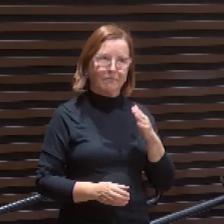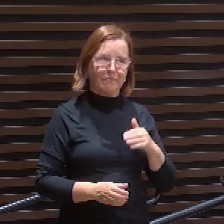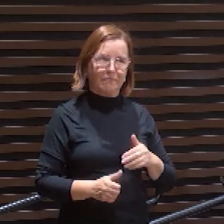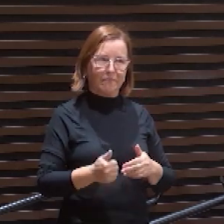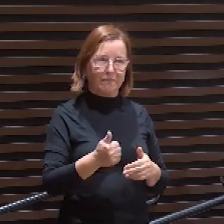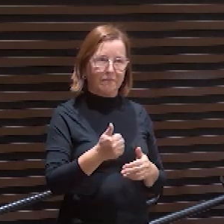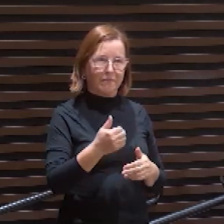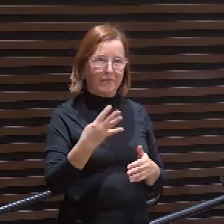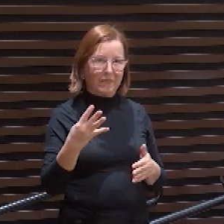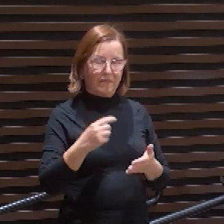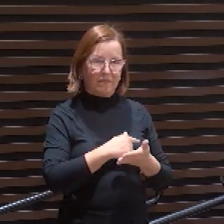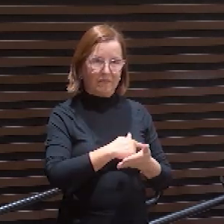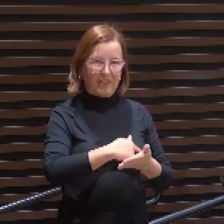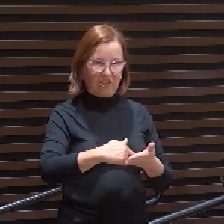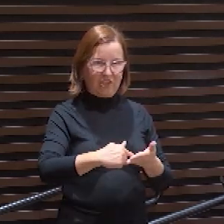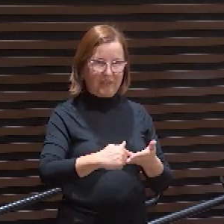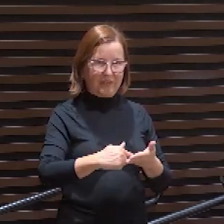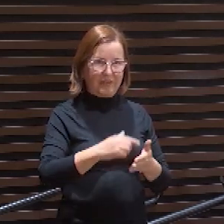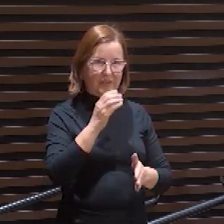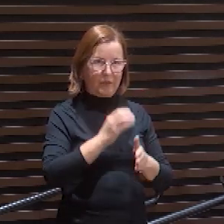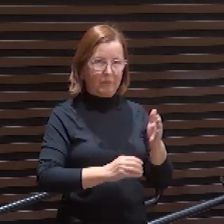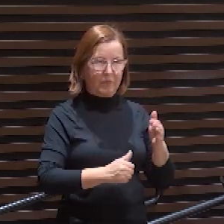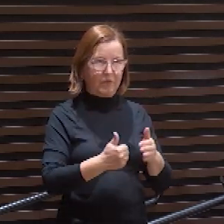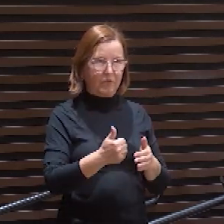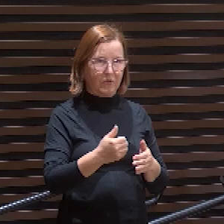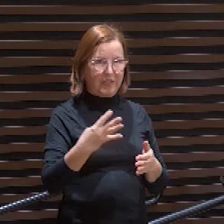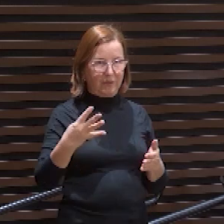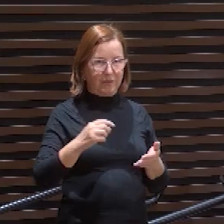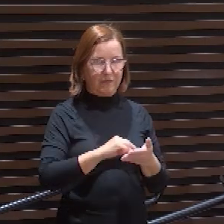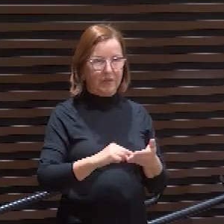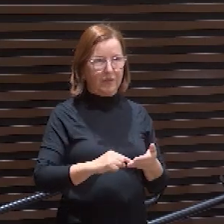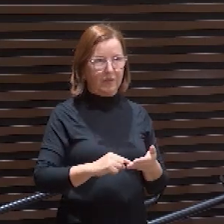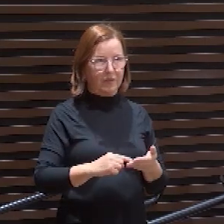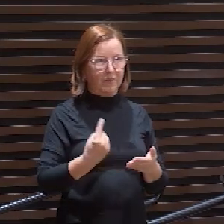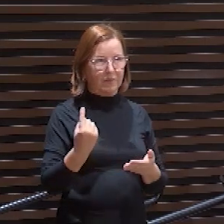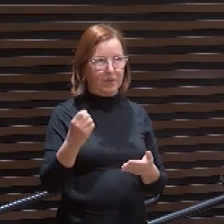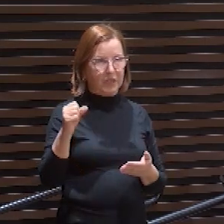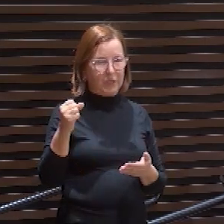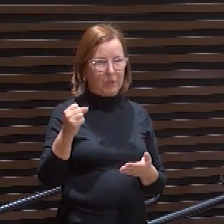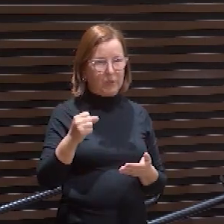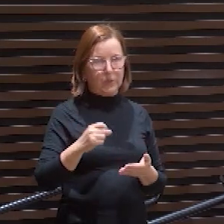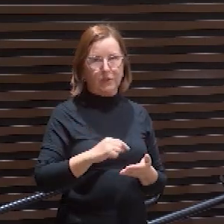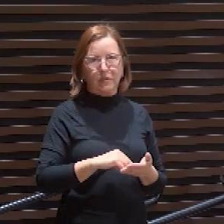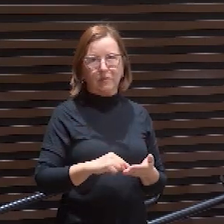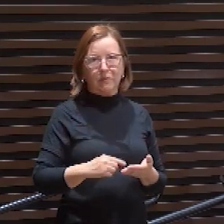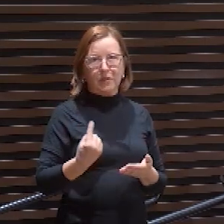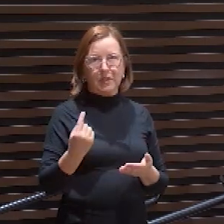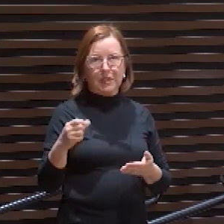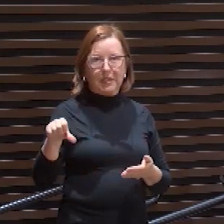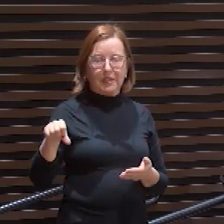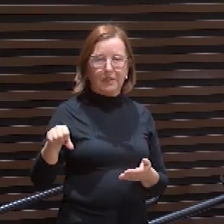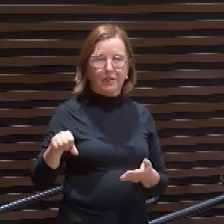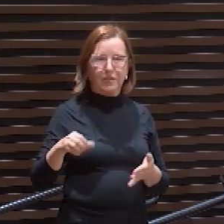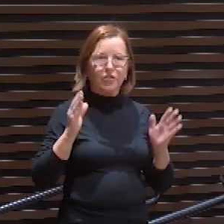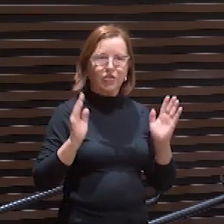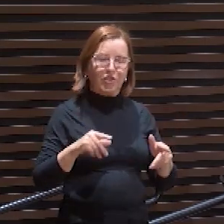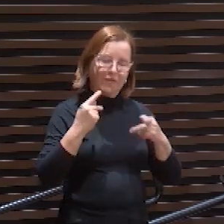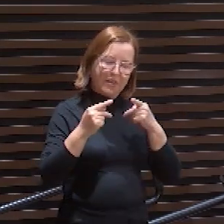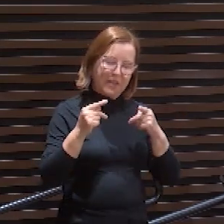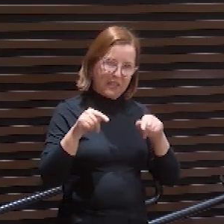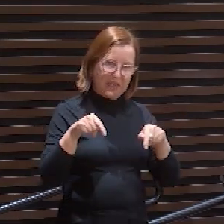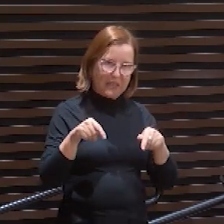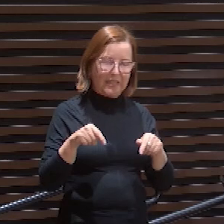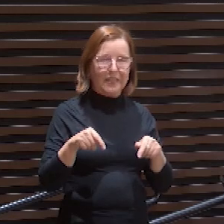14 de Gênesis, no verso 18 e 19, nós já temos lido aqui algumas vezes,